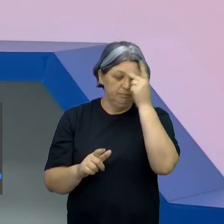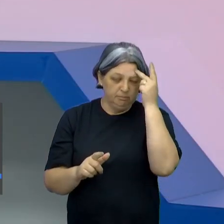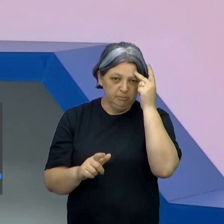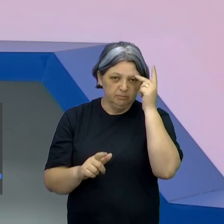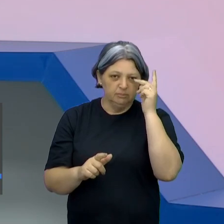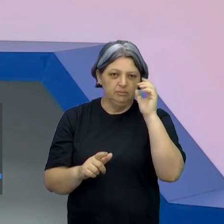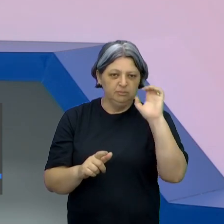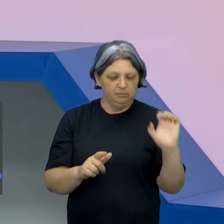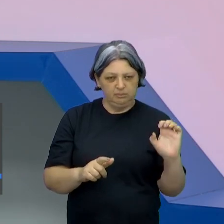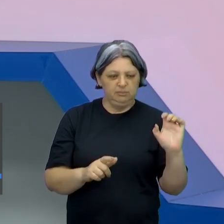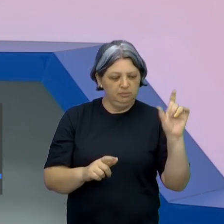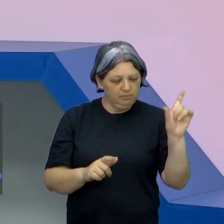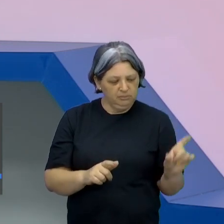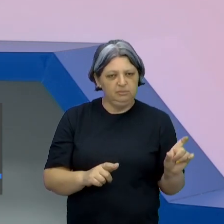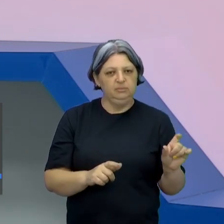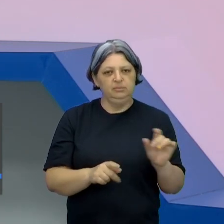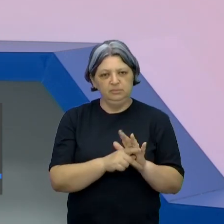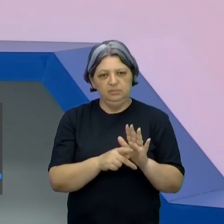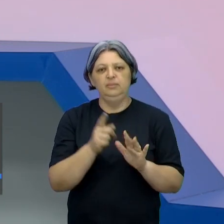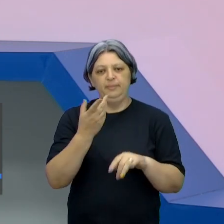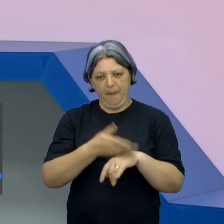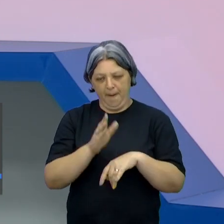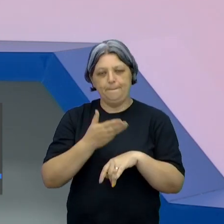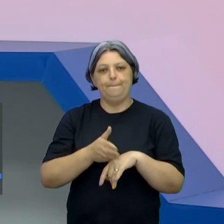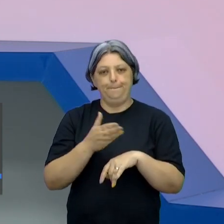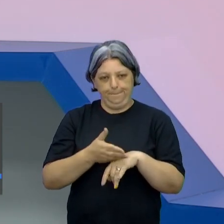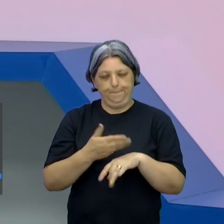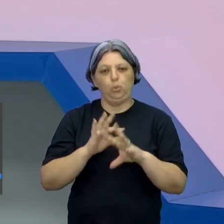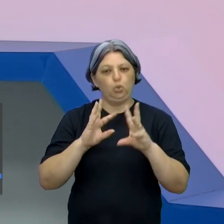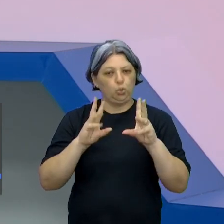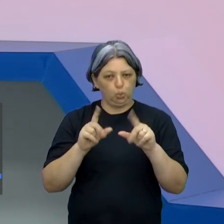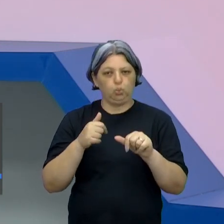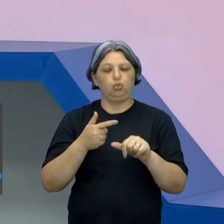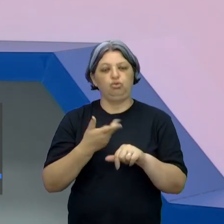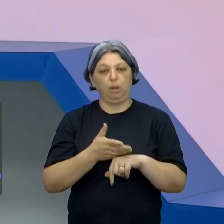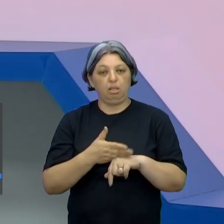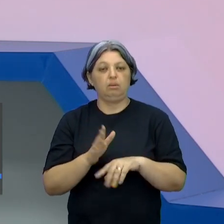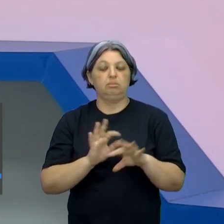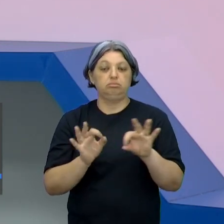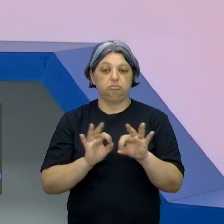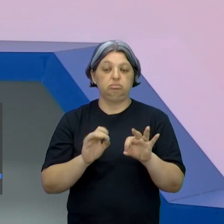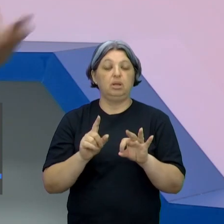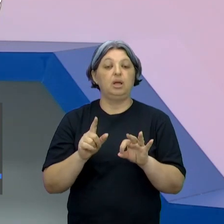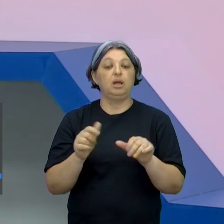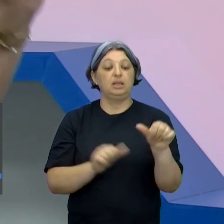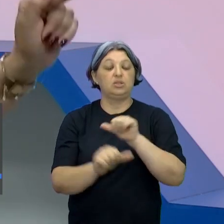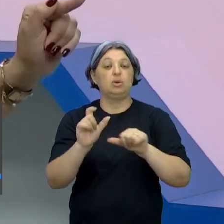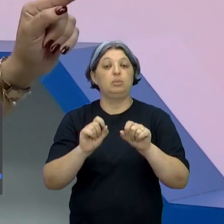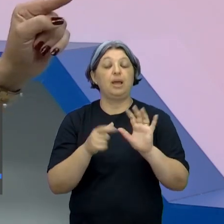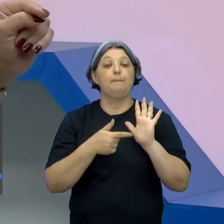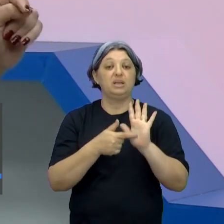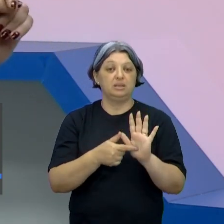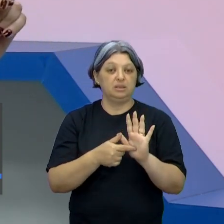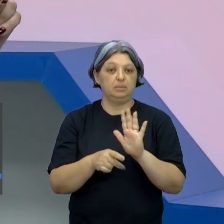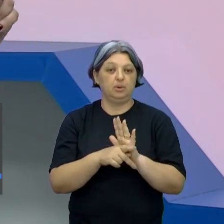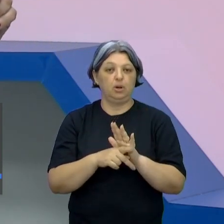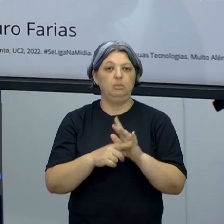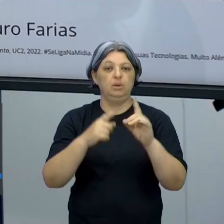já os golpes ensaiados e eu vou treinando, isso se torna uma apresentação, a competição de